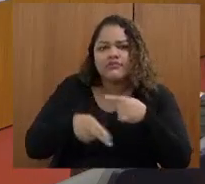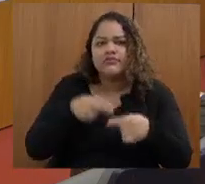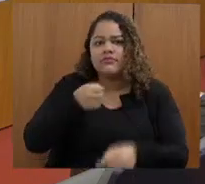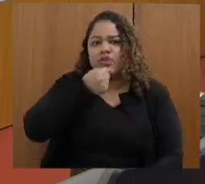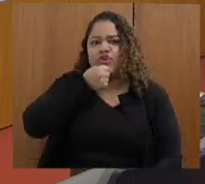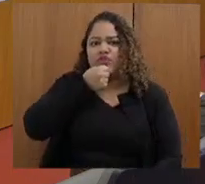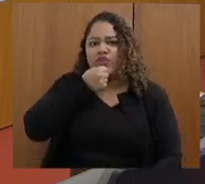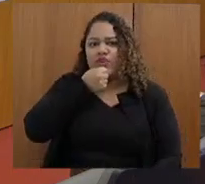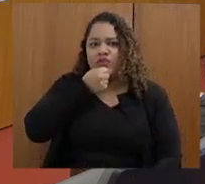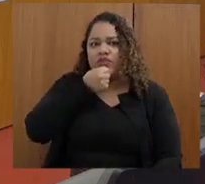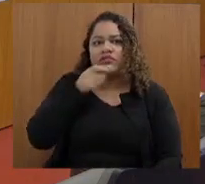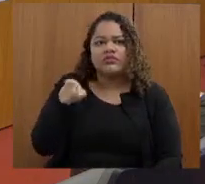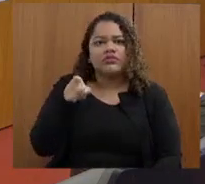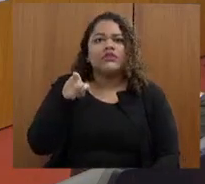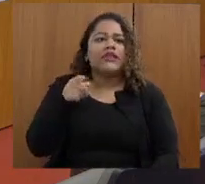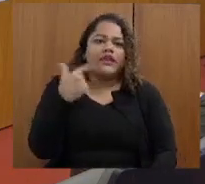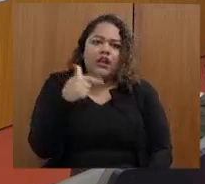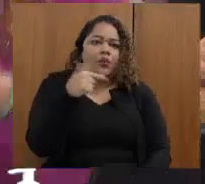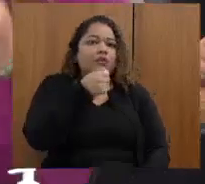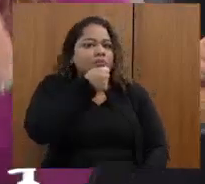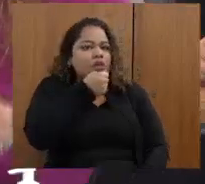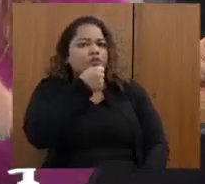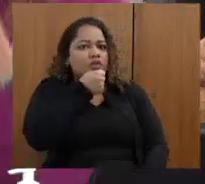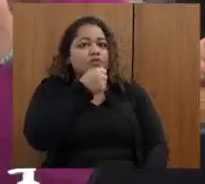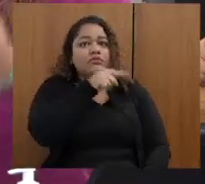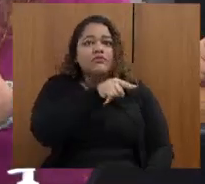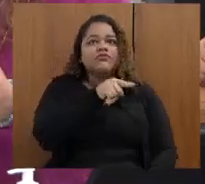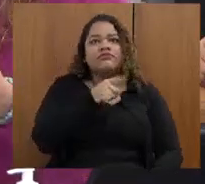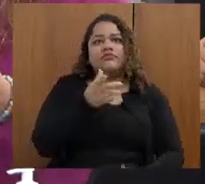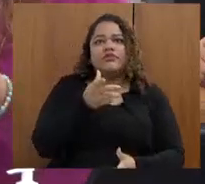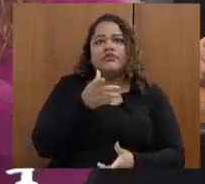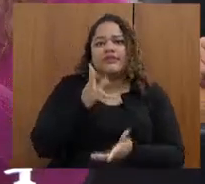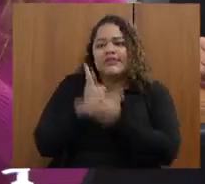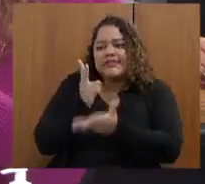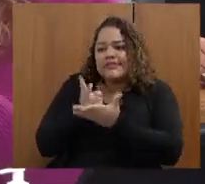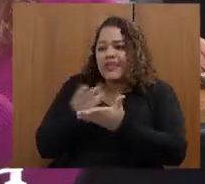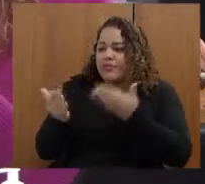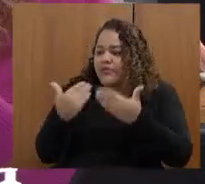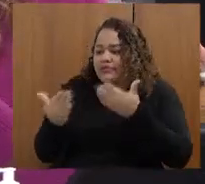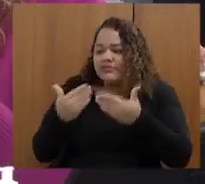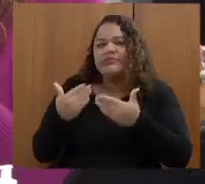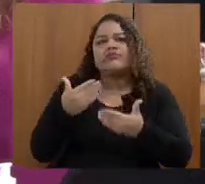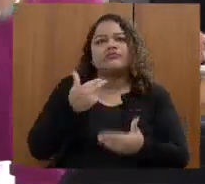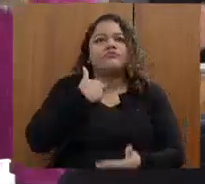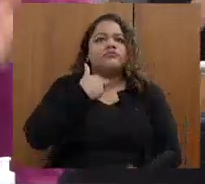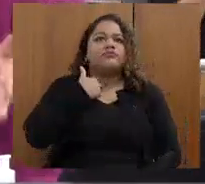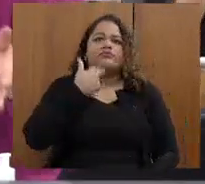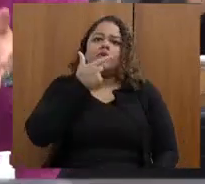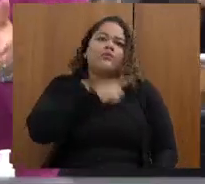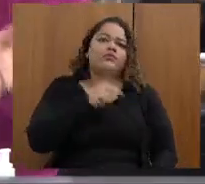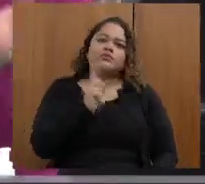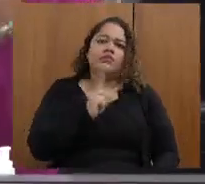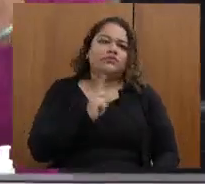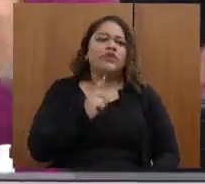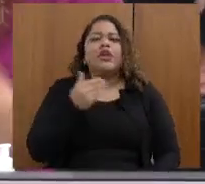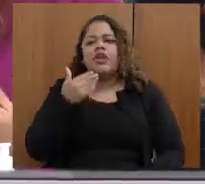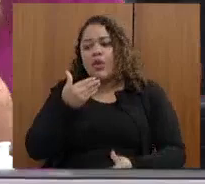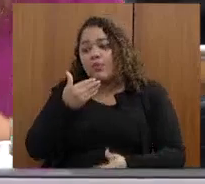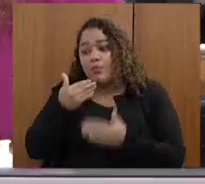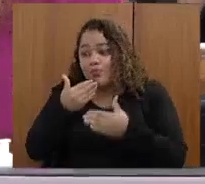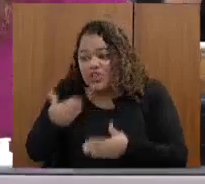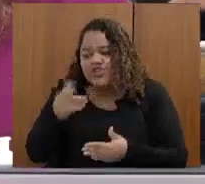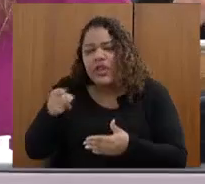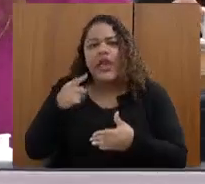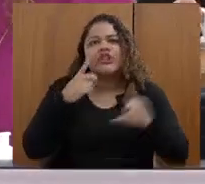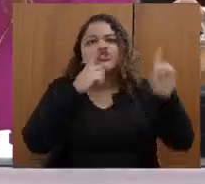um microfone e as pessoas não têm o microfone você começar a dialogar com elas também não vai dar certo eu pedi para elas não dialogarem com você